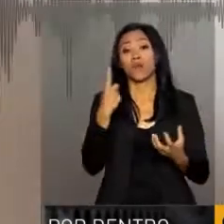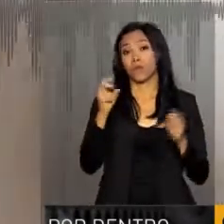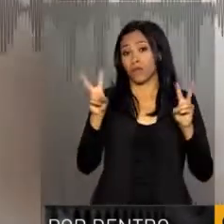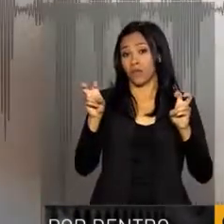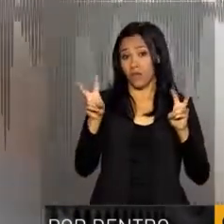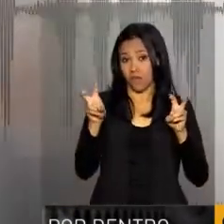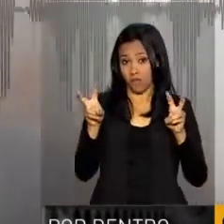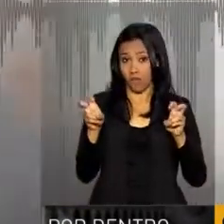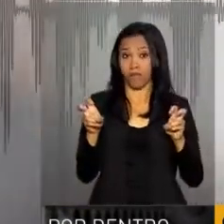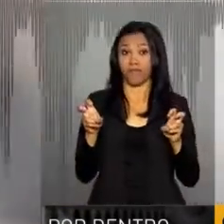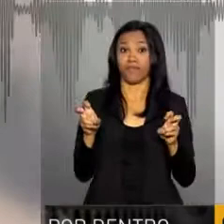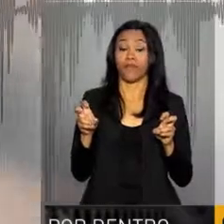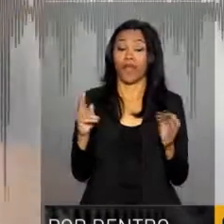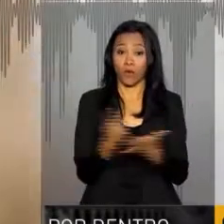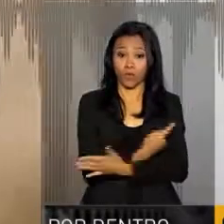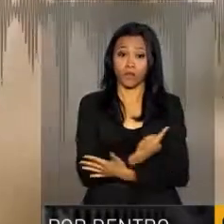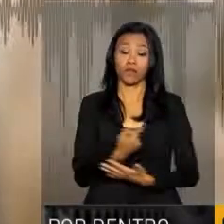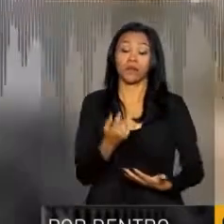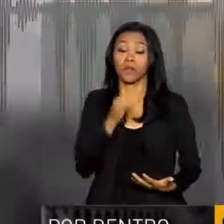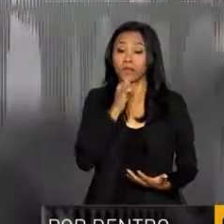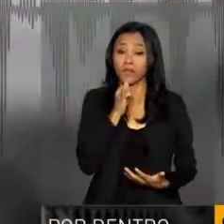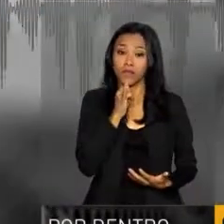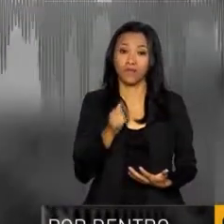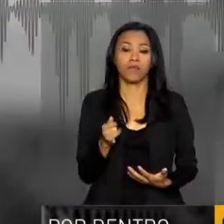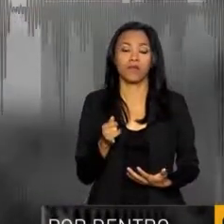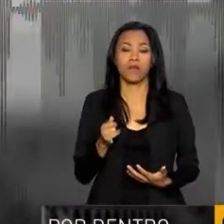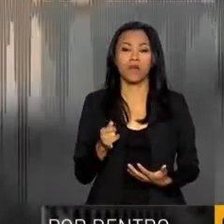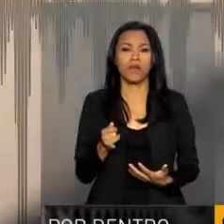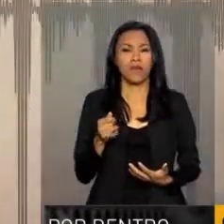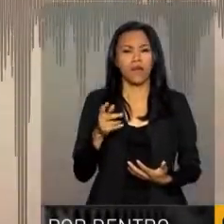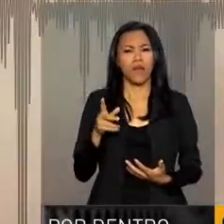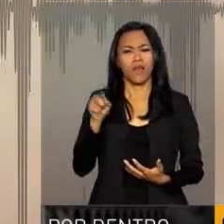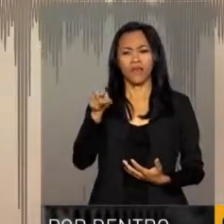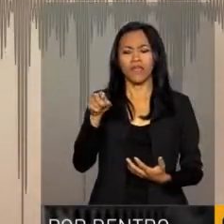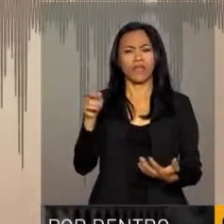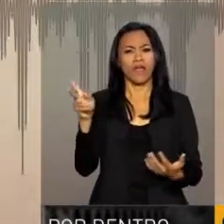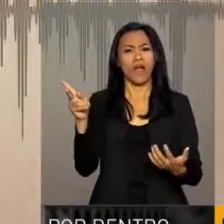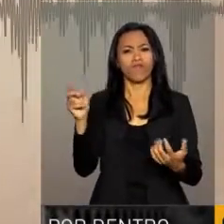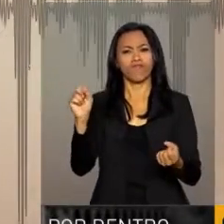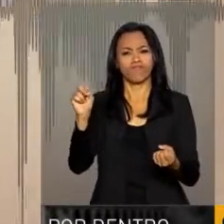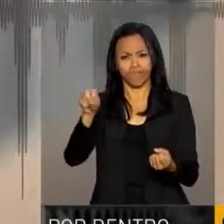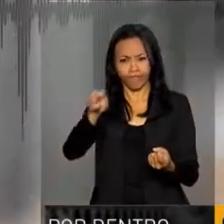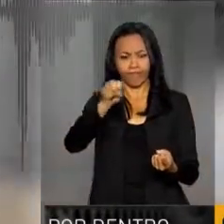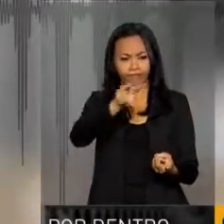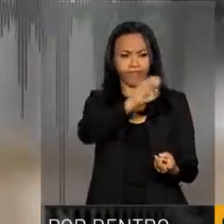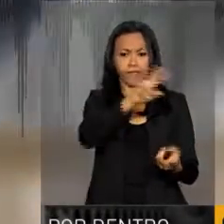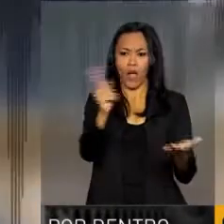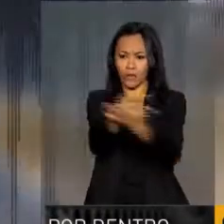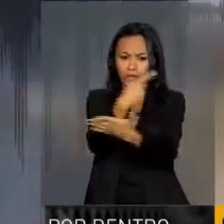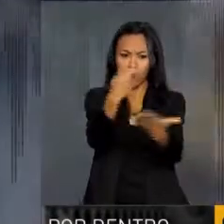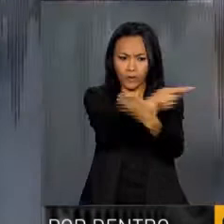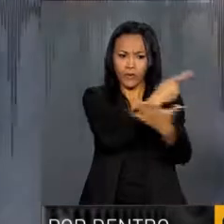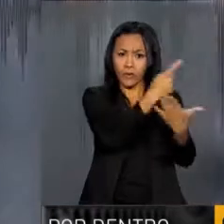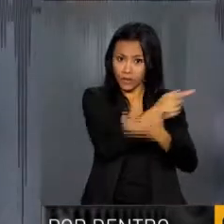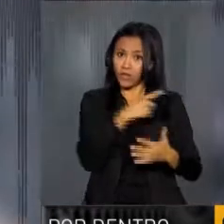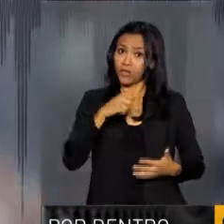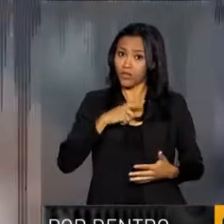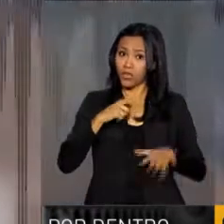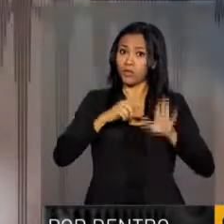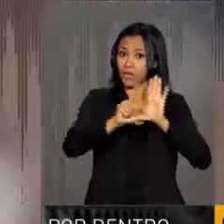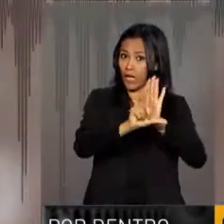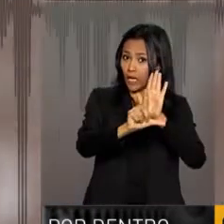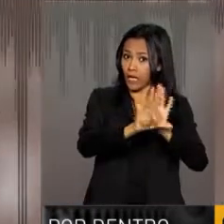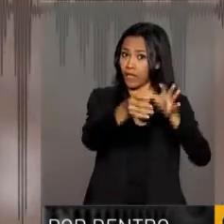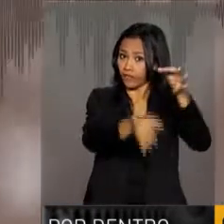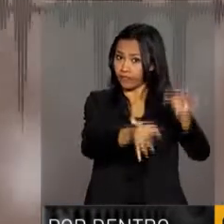casos extremos esses casos a esses casos parece que não cabe discussão e nós temos instrumentos jurídicos nos faltando